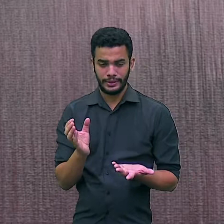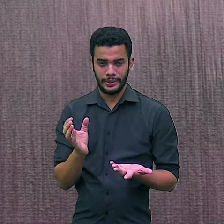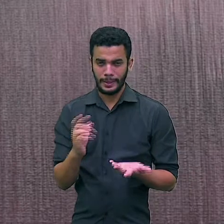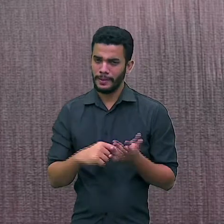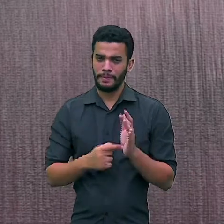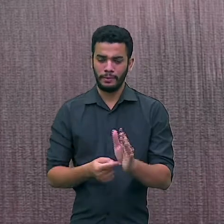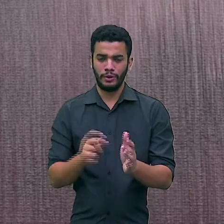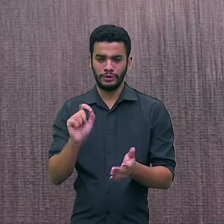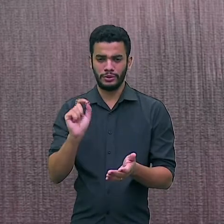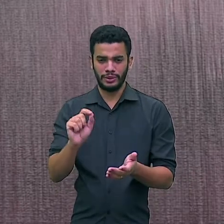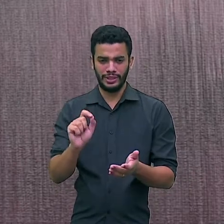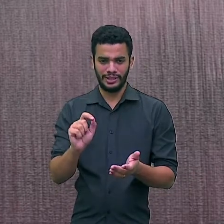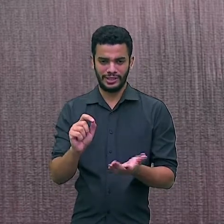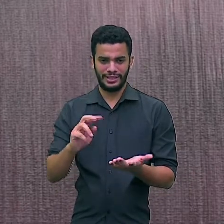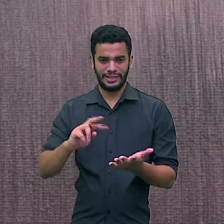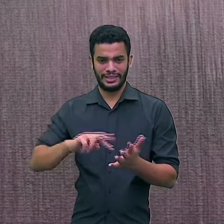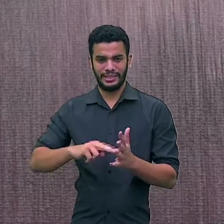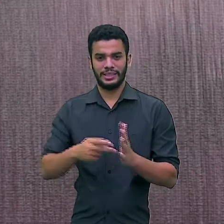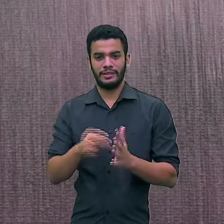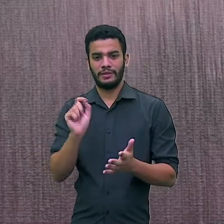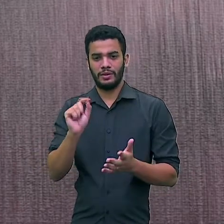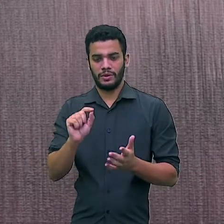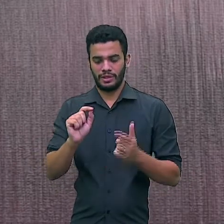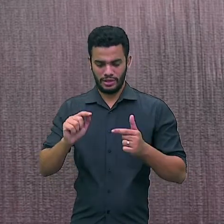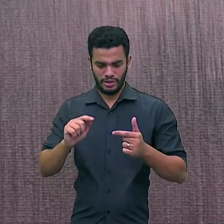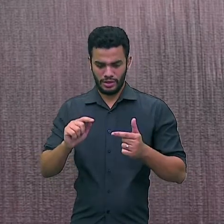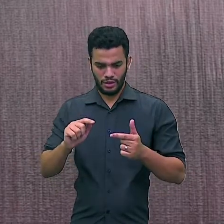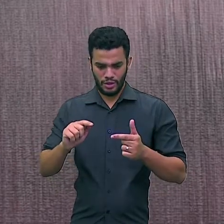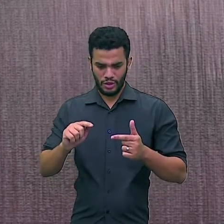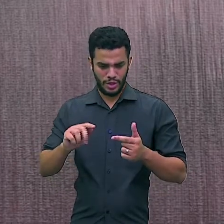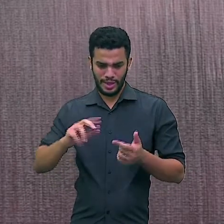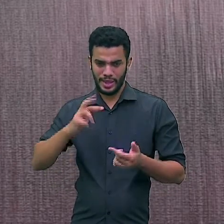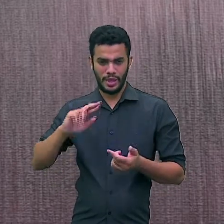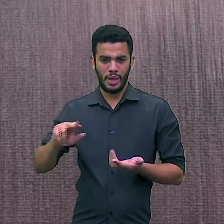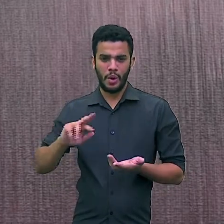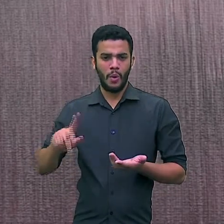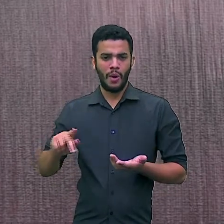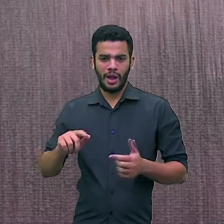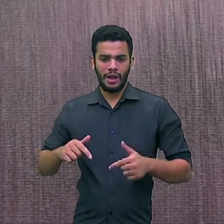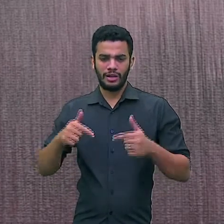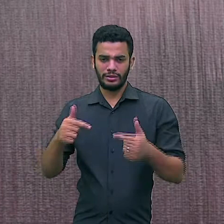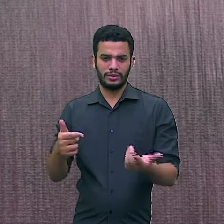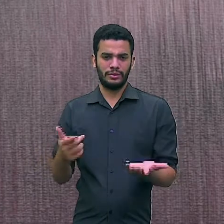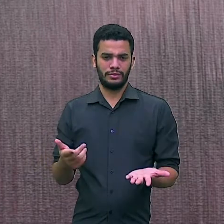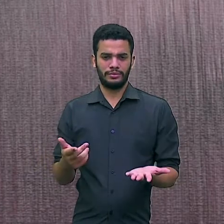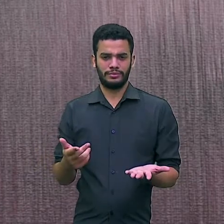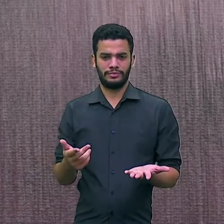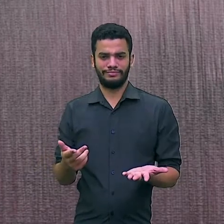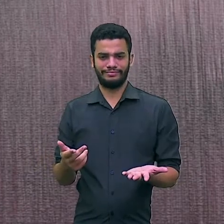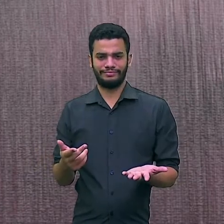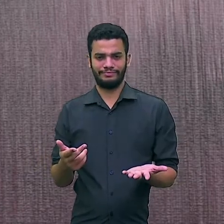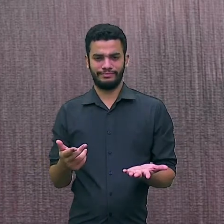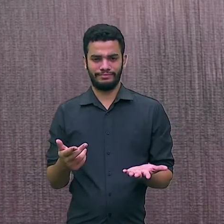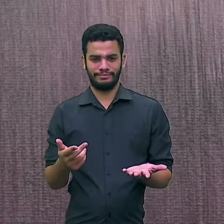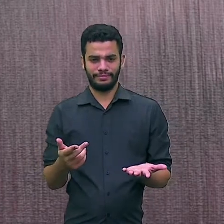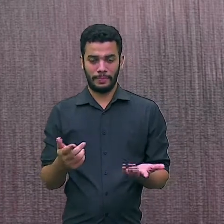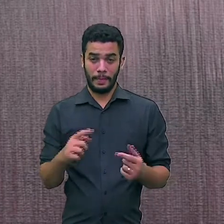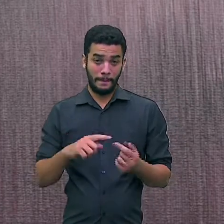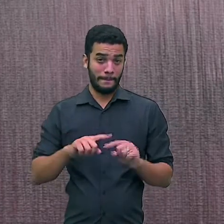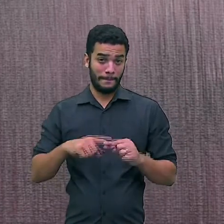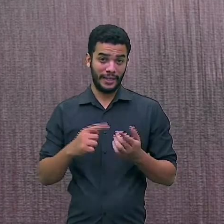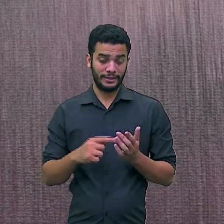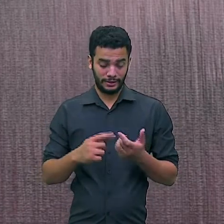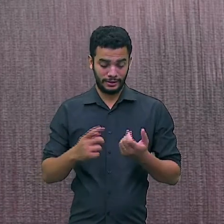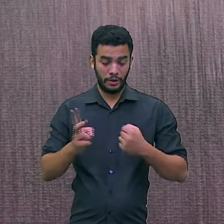um estado. E o terceiro uso do verbo, a terceira função do verbo, qual é? Qual é mesmo? Indica fenômeno